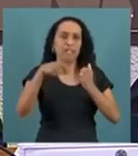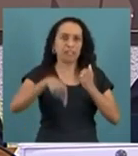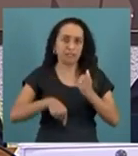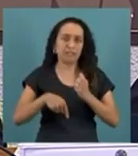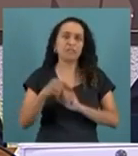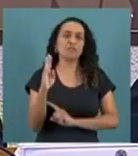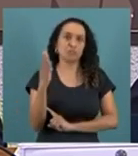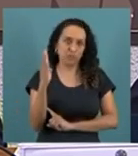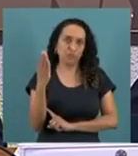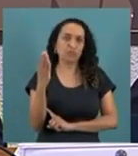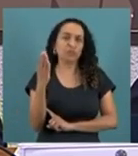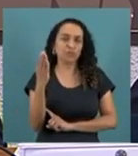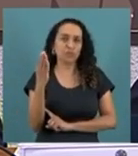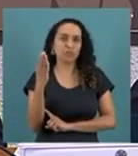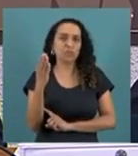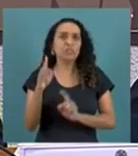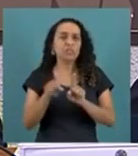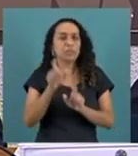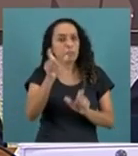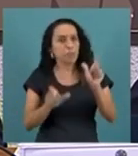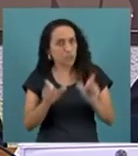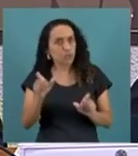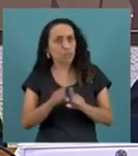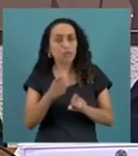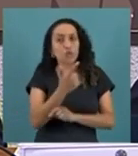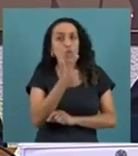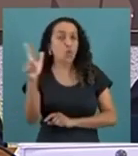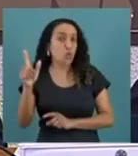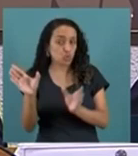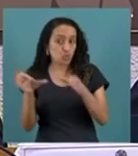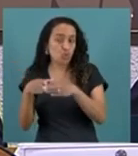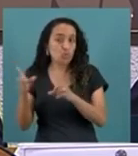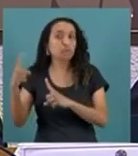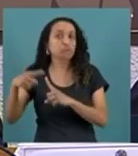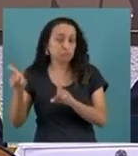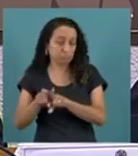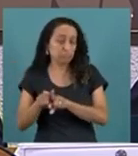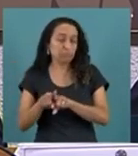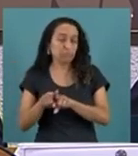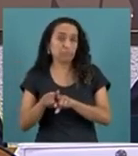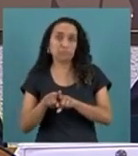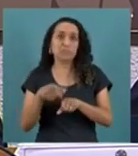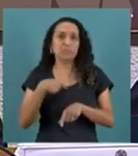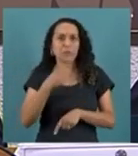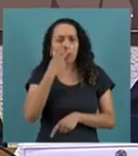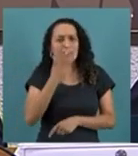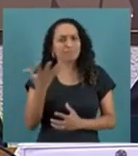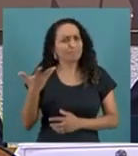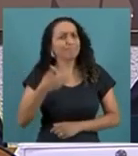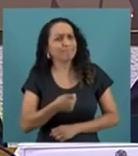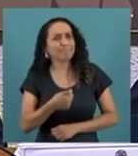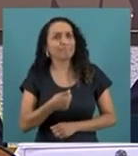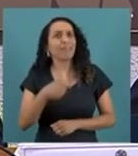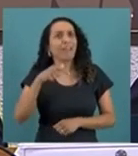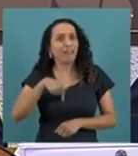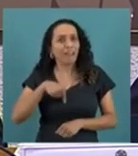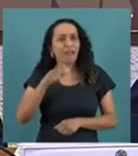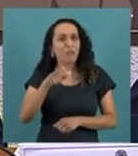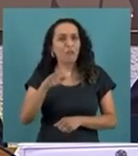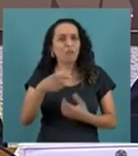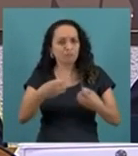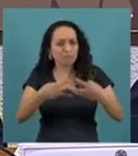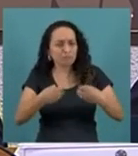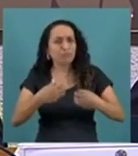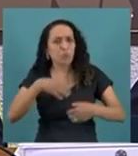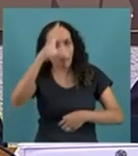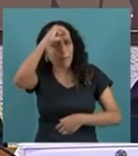Botafogo e pelas pessoas, inclusive de outras equipes, e eu acho incrível. E essa é uma das grandes lições que eu aprendi